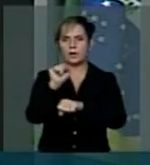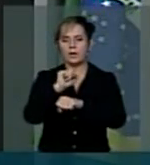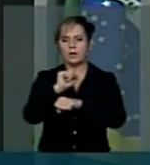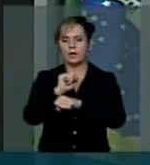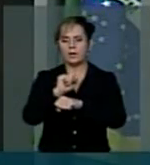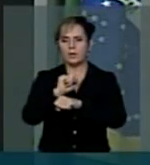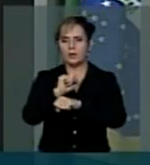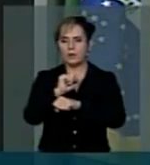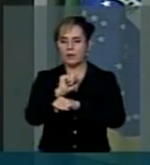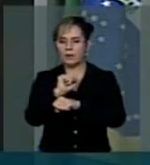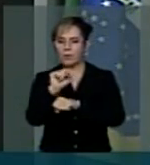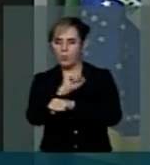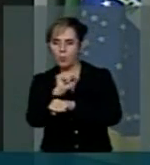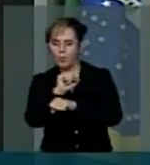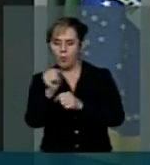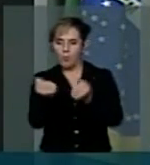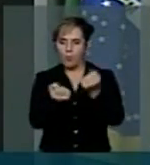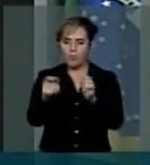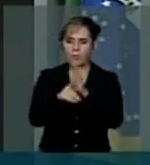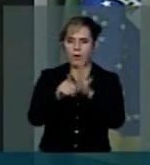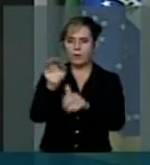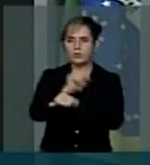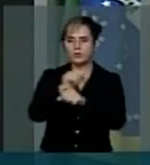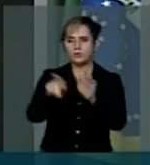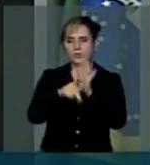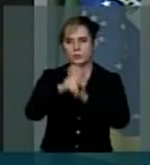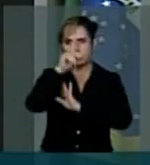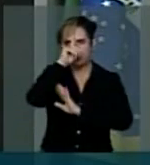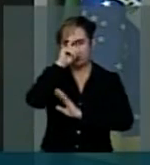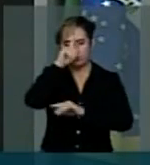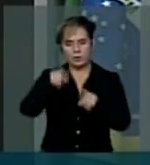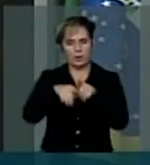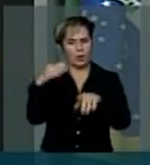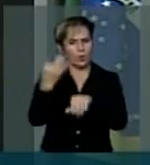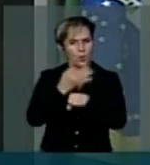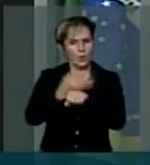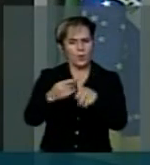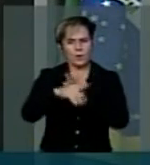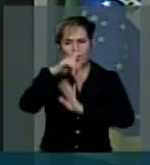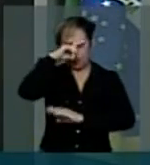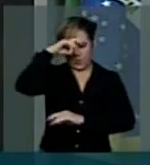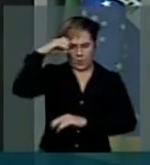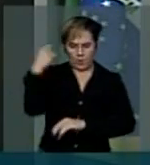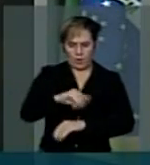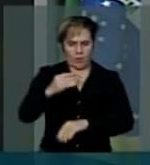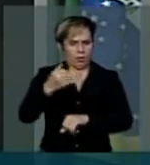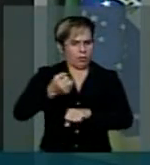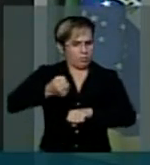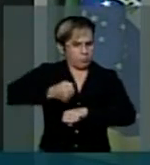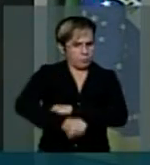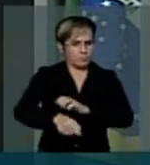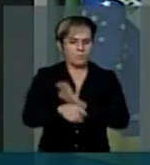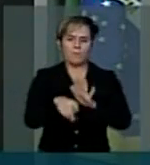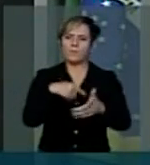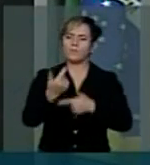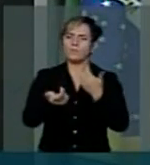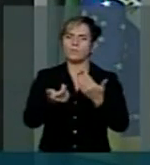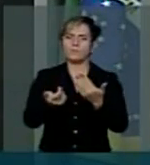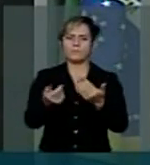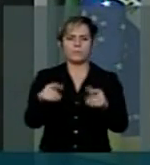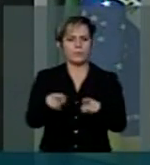exerce seu trabalho em condições reconhecidamente penosas, estressantes, não raro em risco de